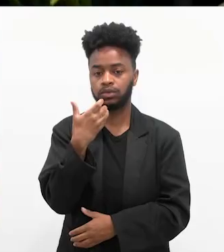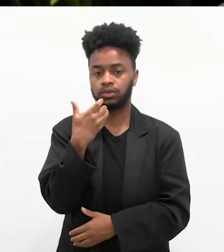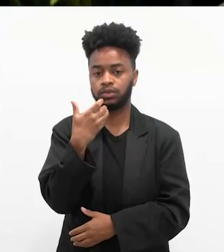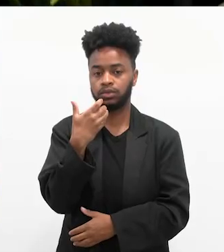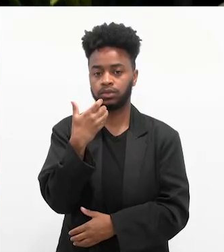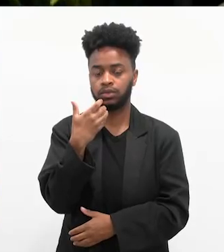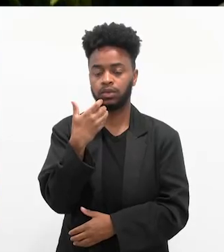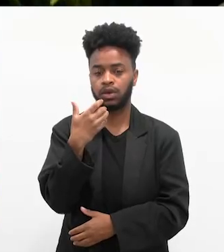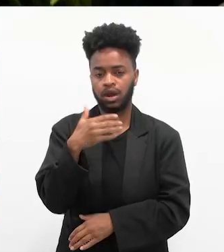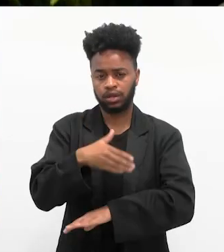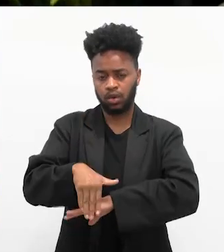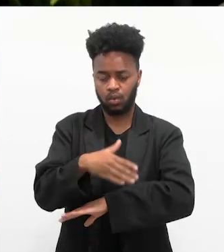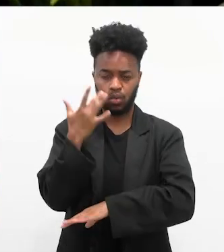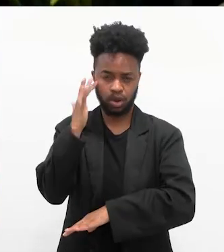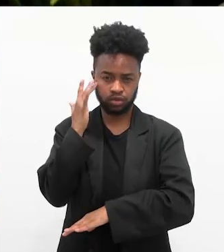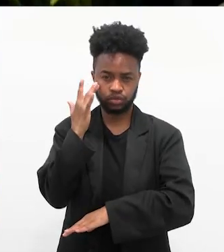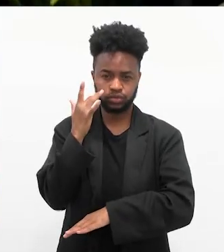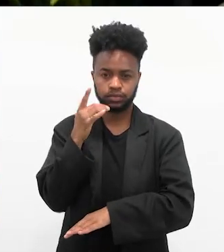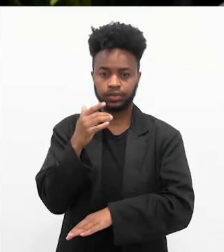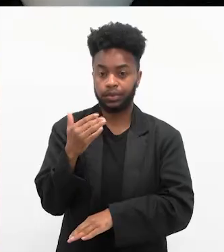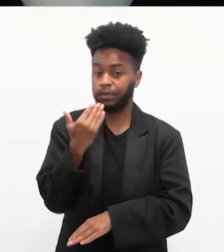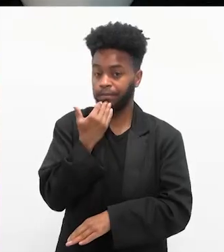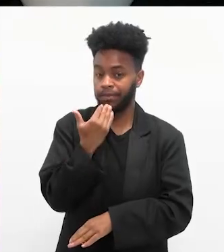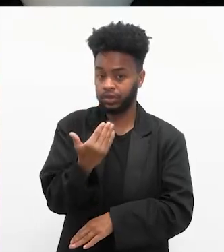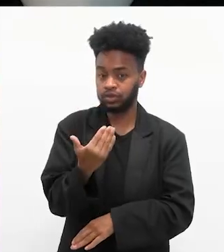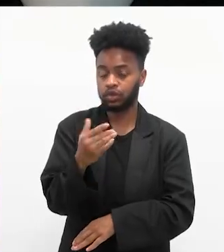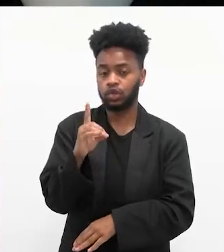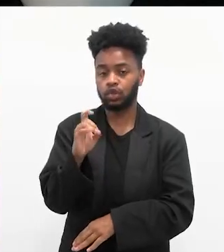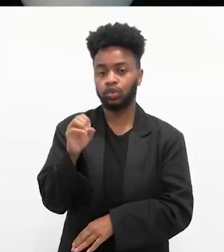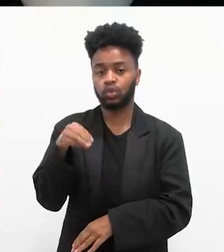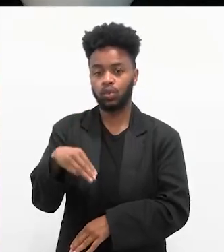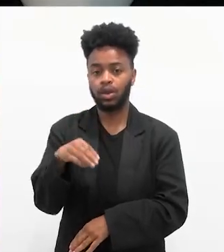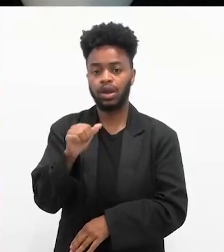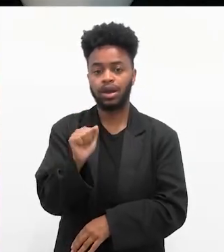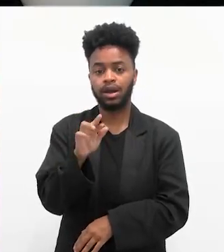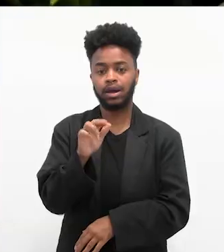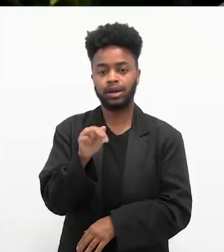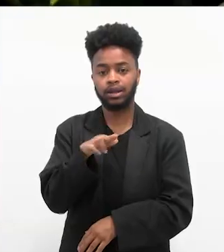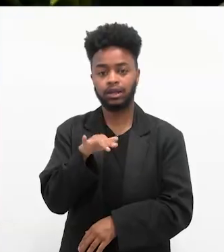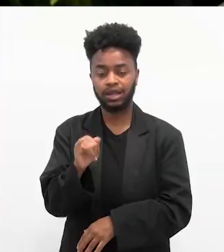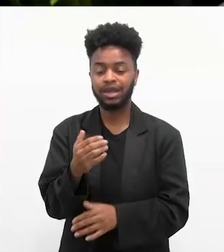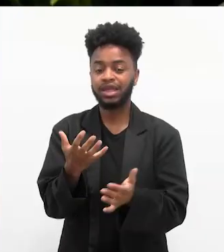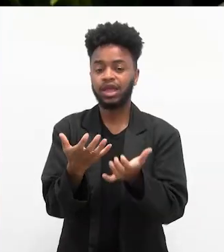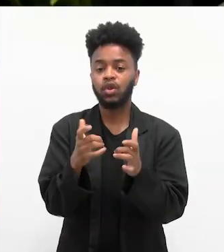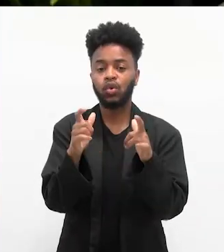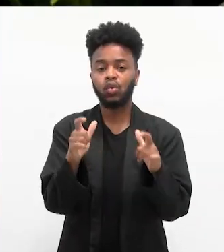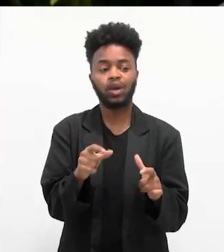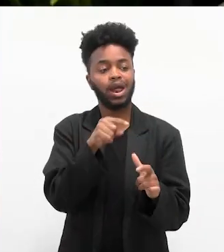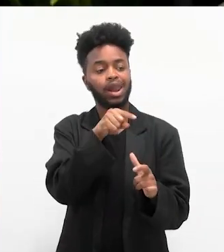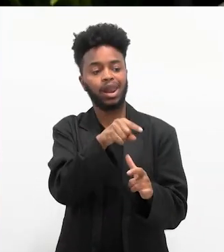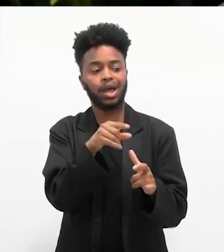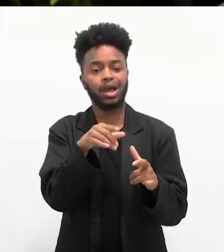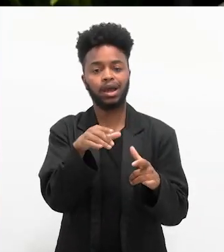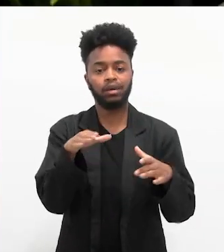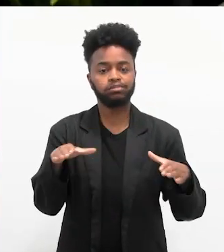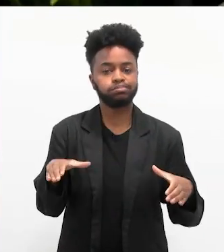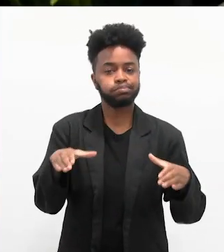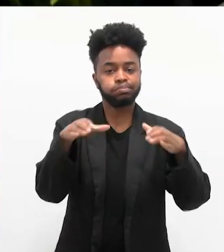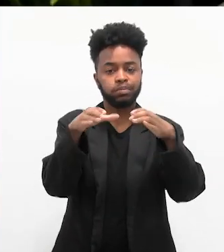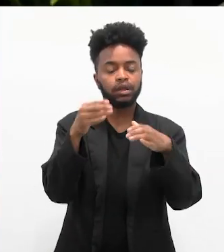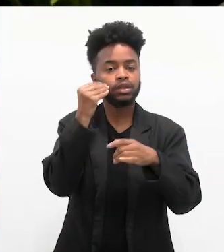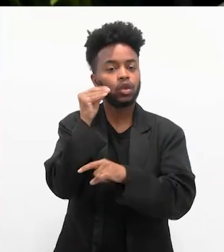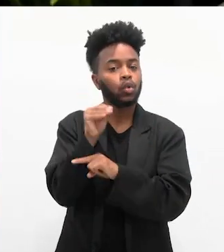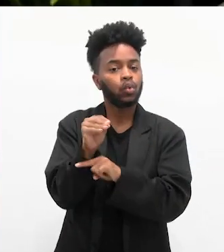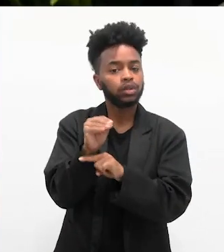Canto da Rua, se não me engano, Sim, fez essa solicitação a Dom Orani, que eles gostariam de ter um espaço na